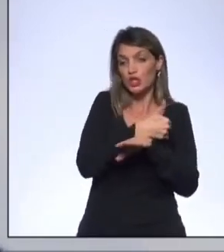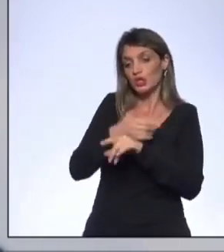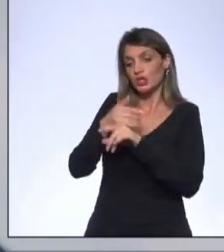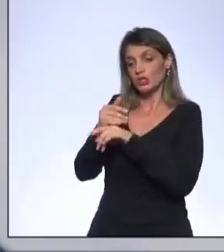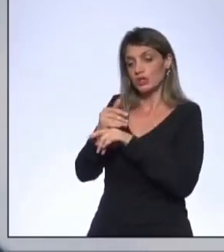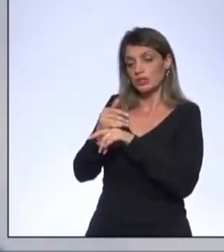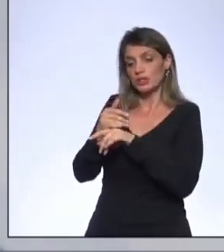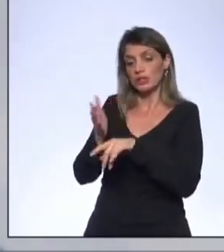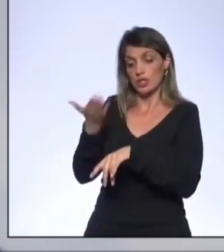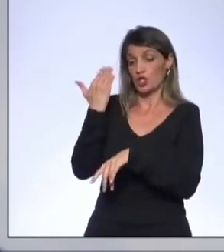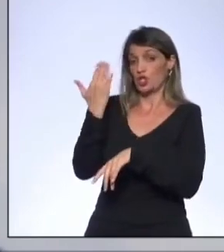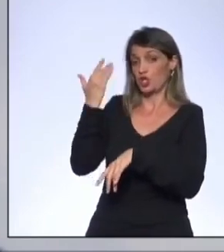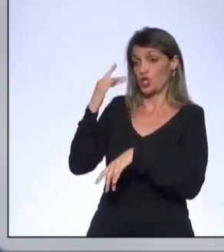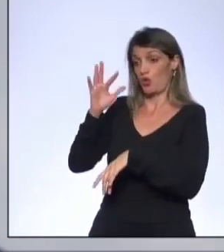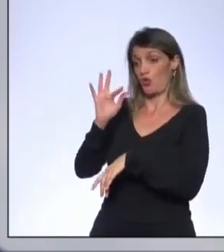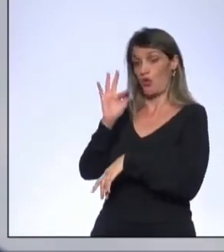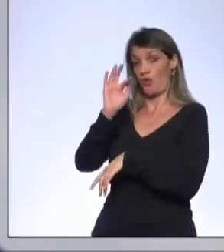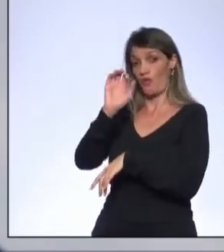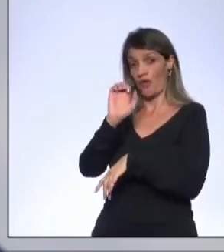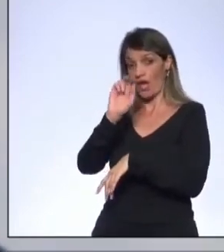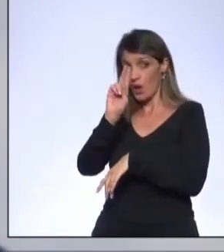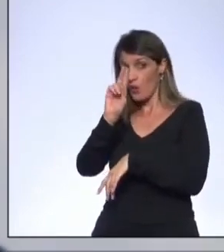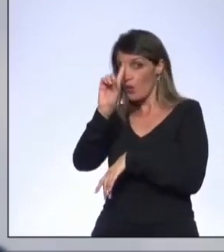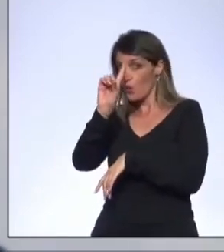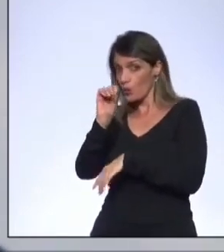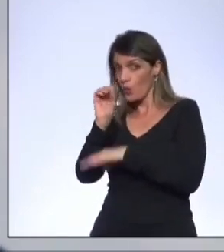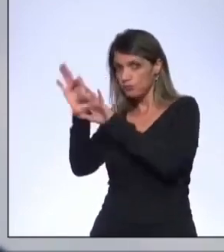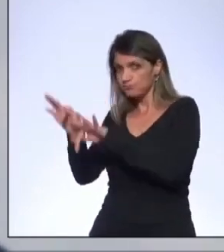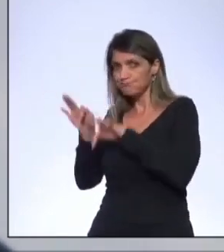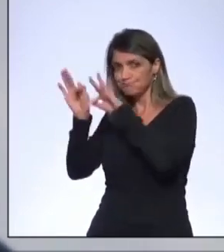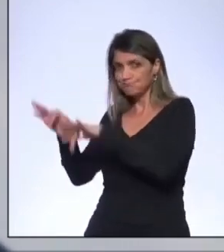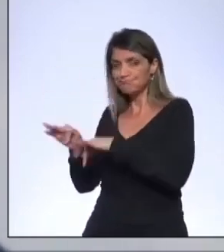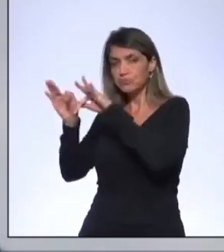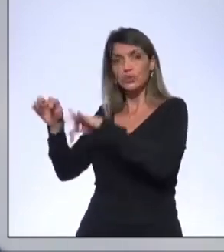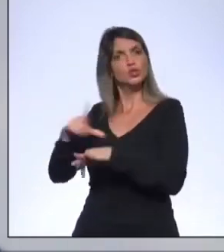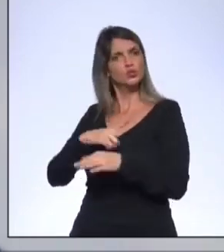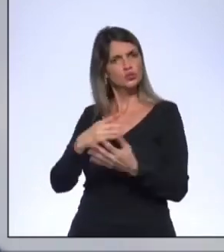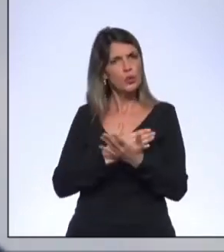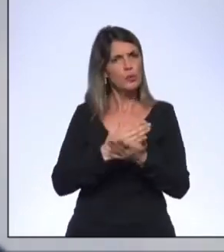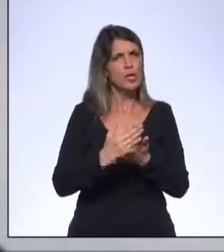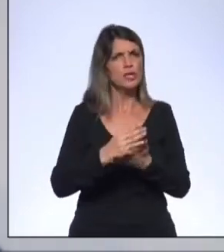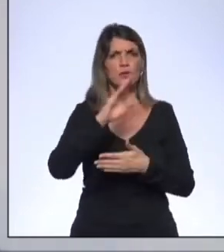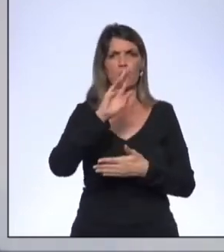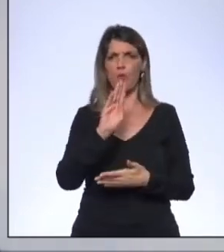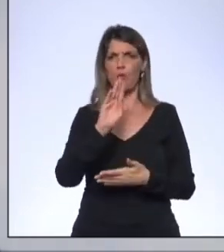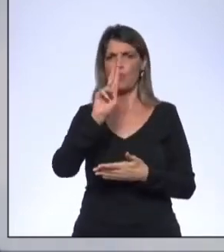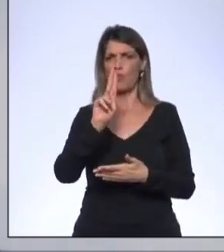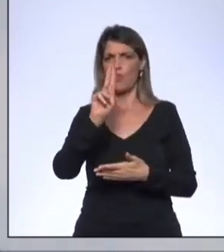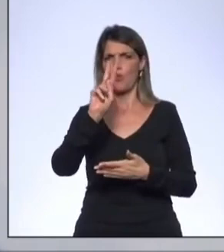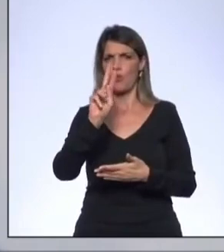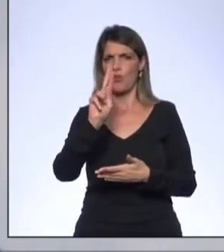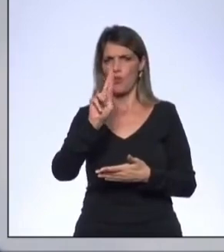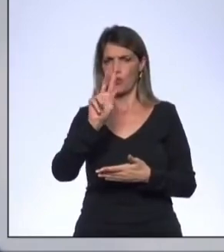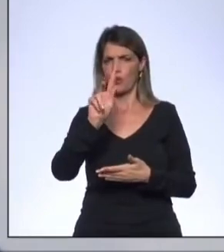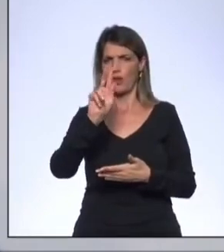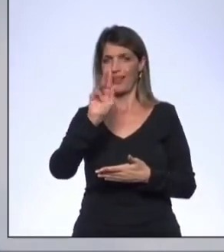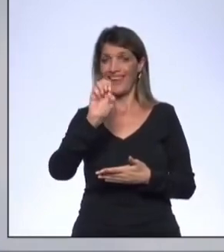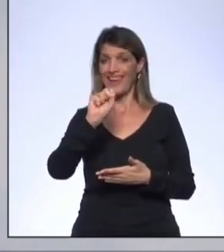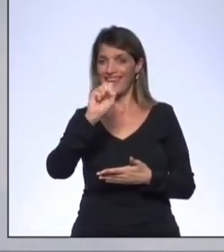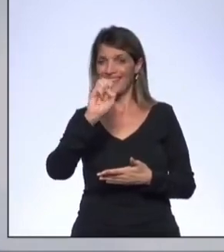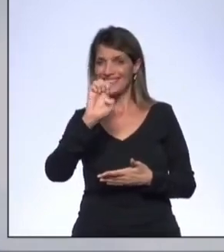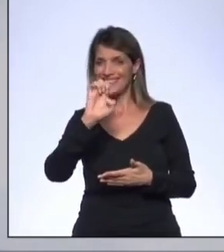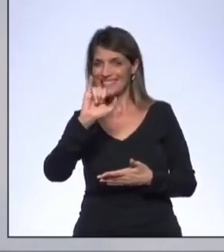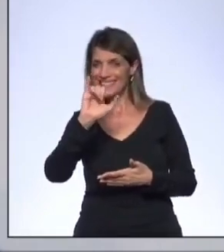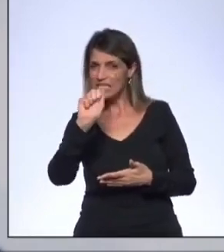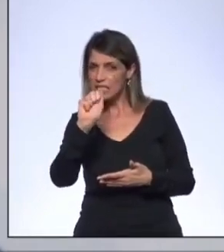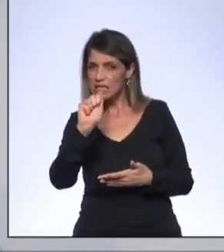tá? Inclusive, nós temos uma outra característica ali, que é o surgimento da burguesia, né? Em torno dos antigos feudos começaram a existir